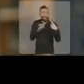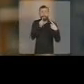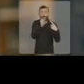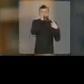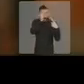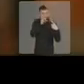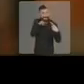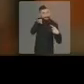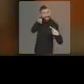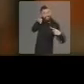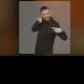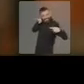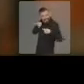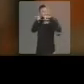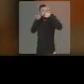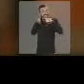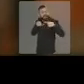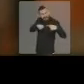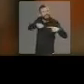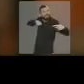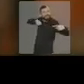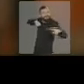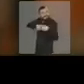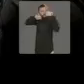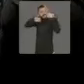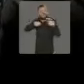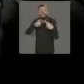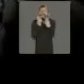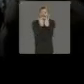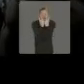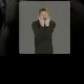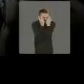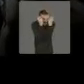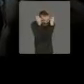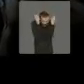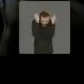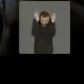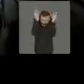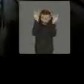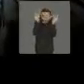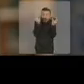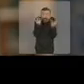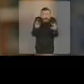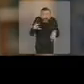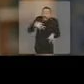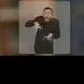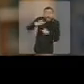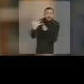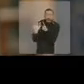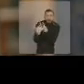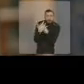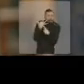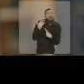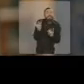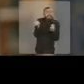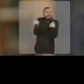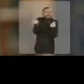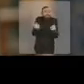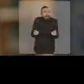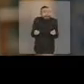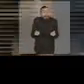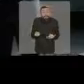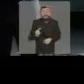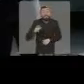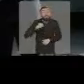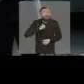descascados dentro da vagina, colocam dentro do ânus. Você brita de dor, eles vêm em cima de você mesmo para